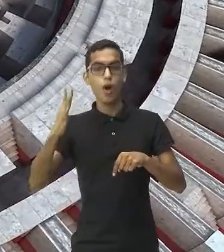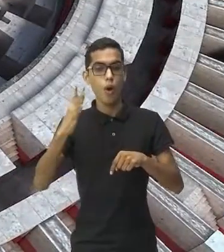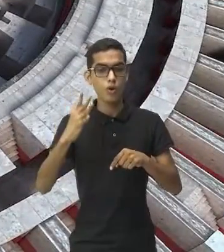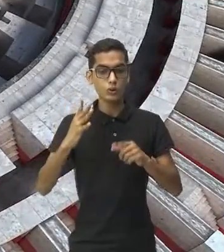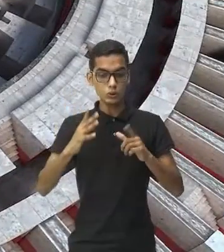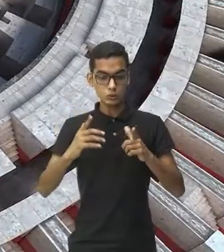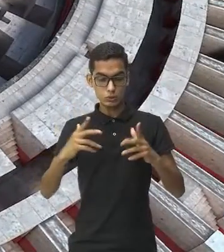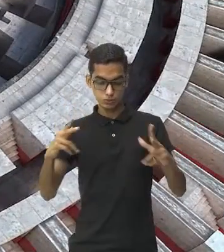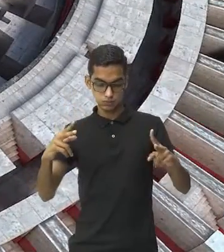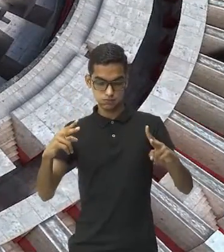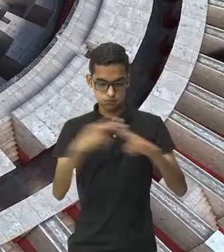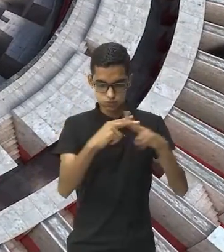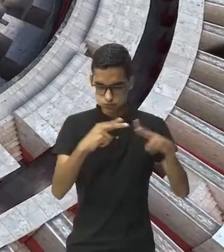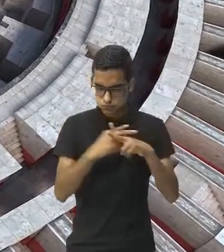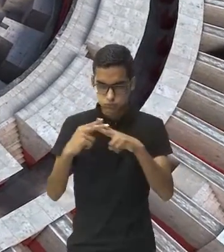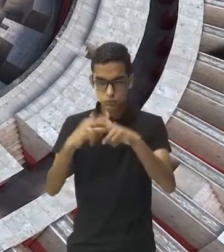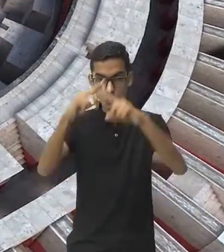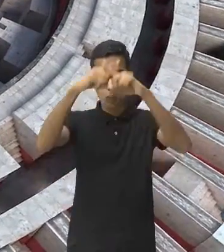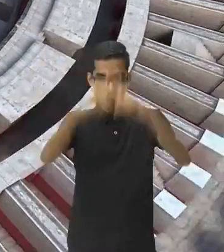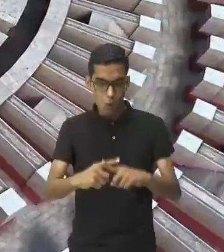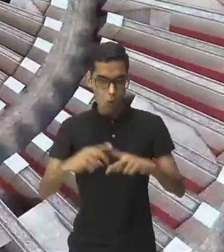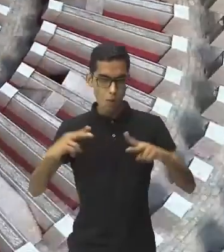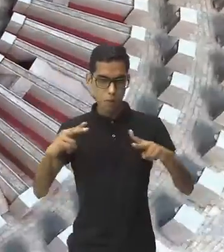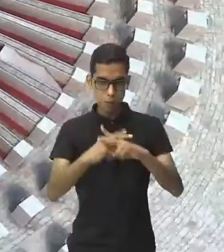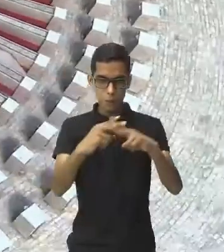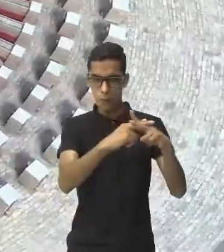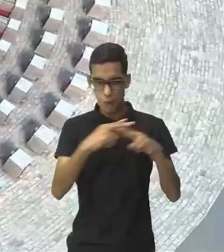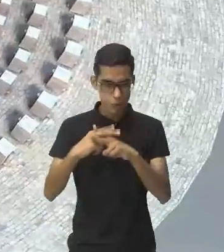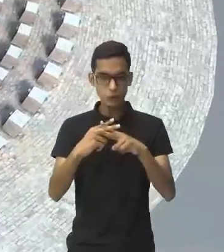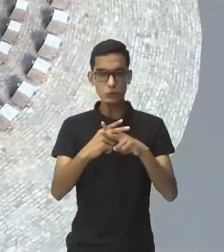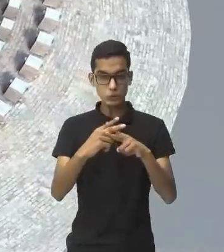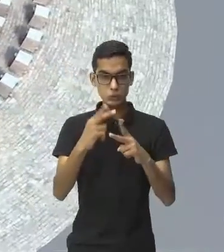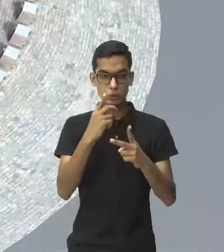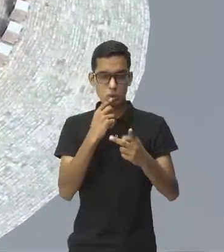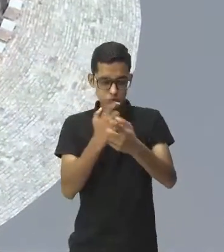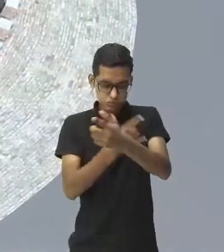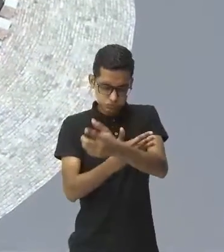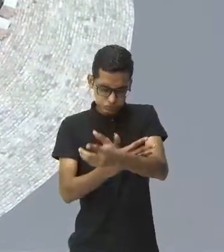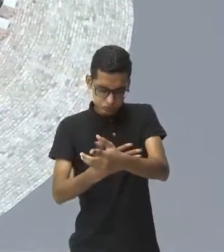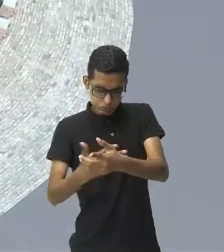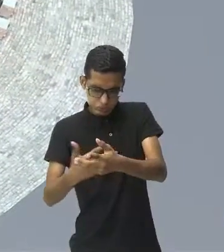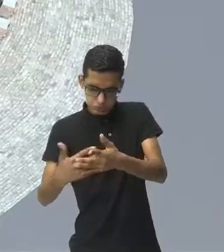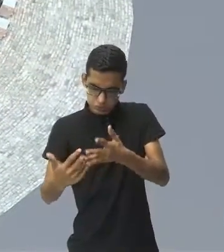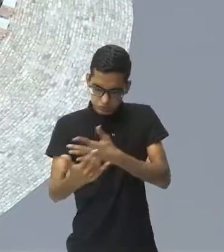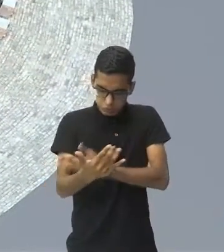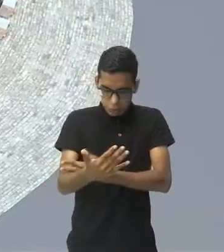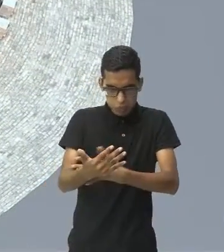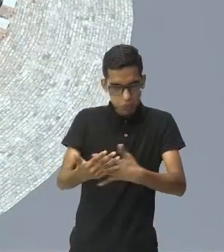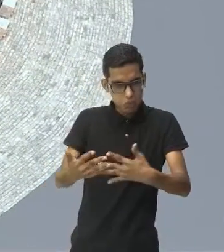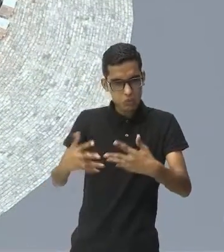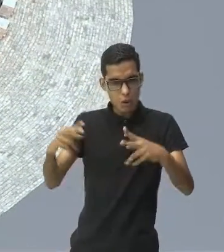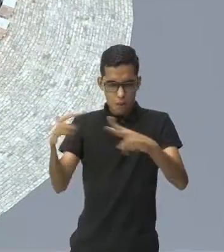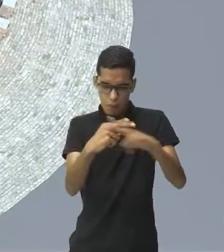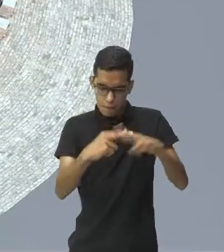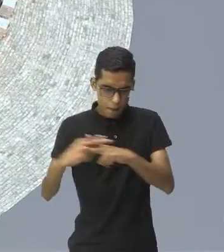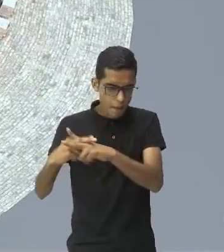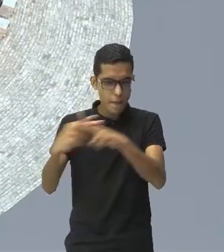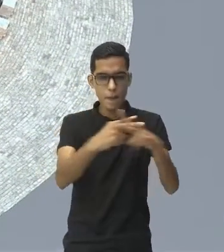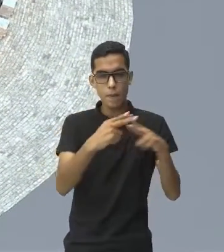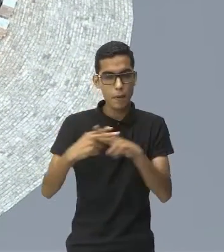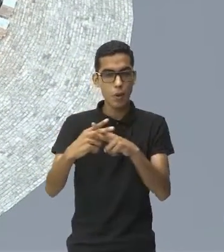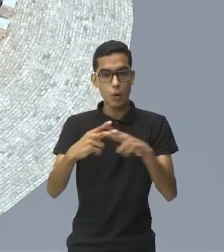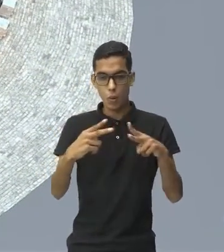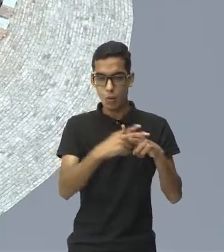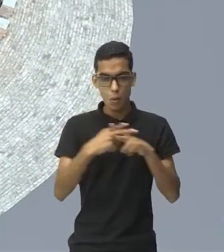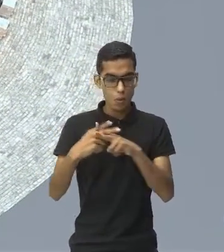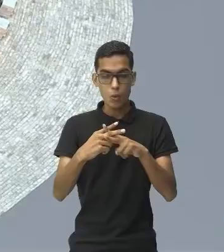sangrentas entre gladiadores. Era espetáculo visto por milhares de pessoas para o divertimento da família